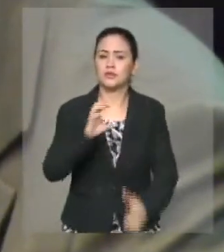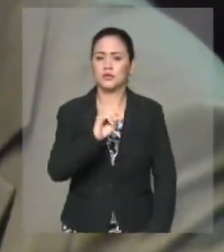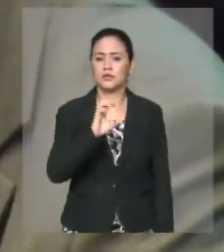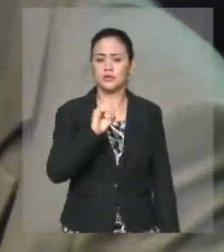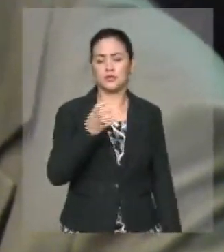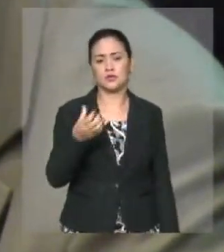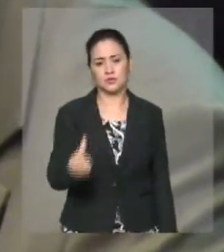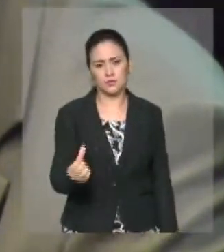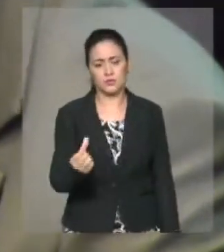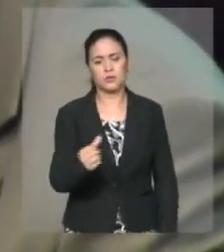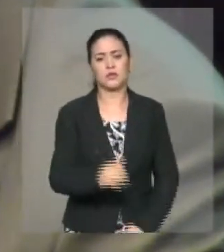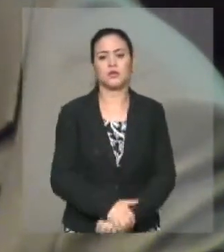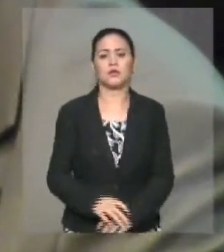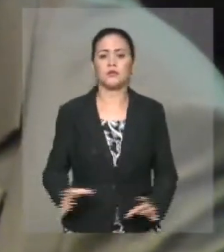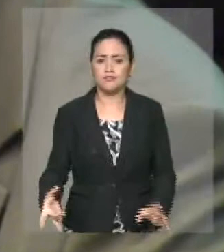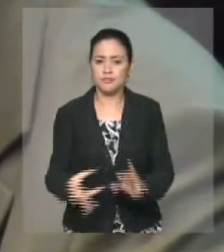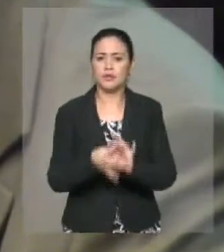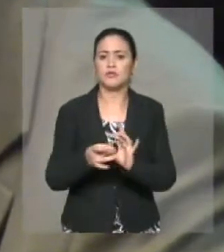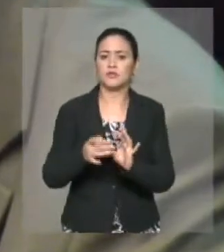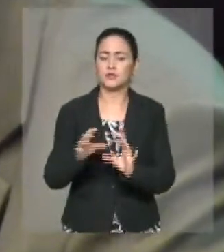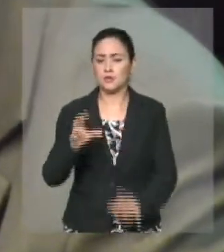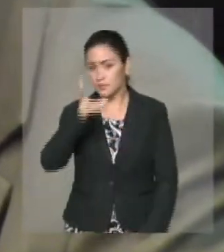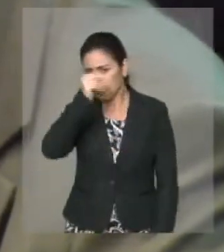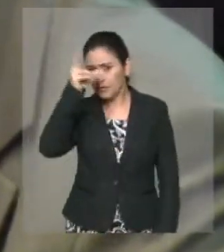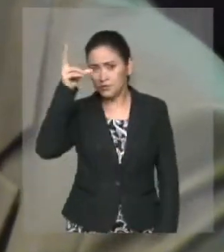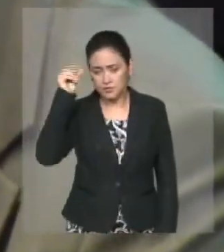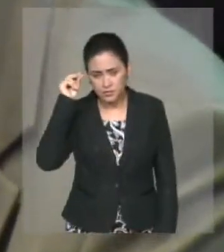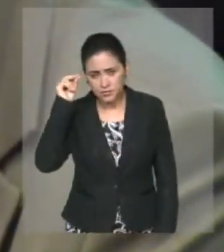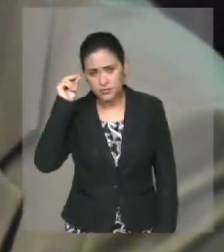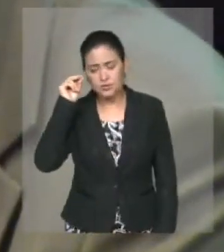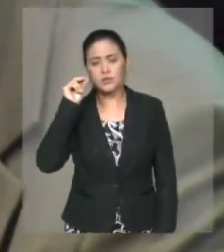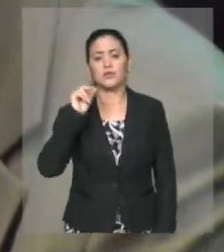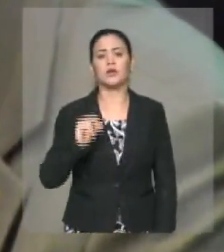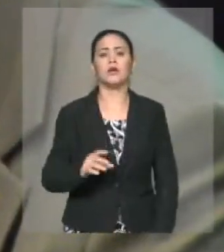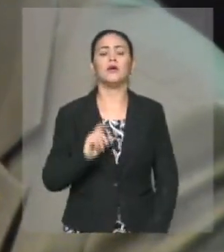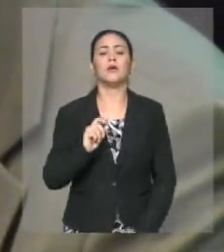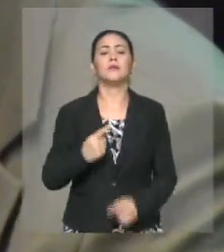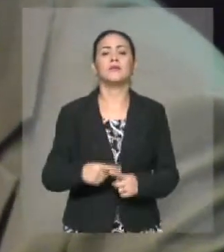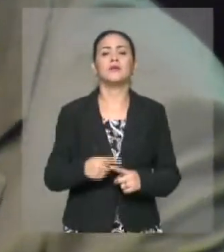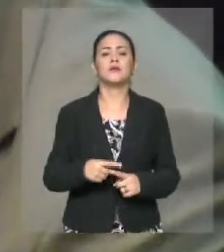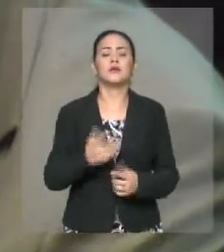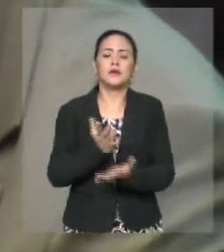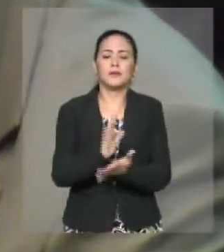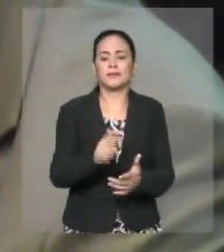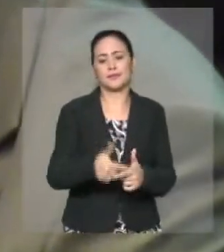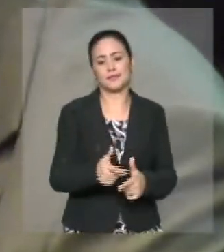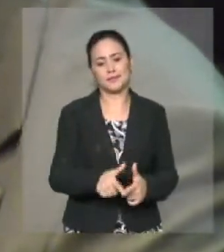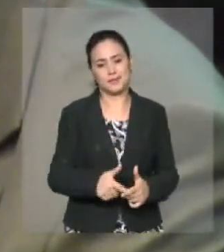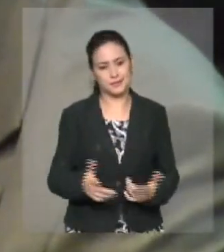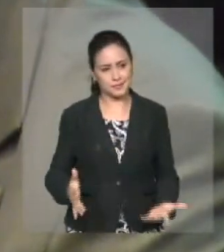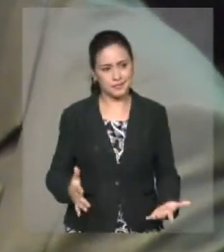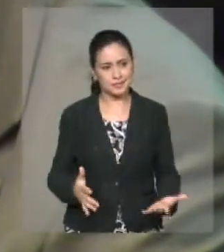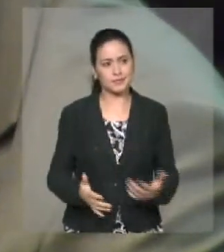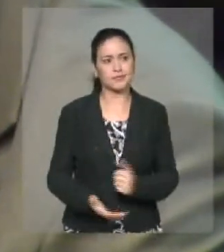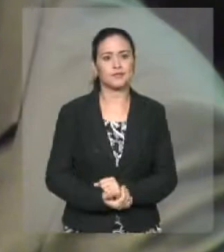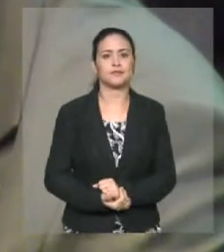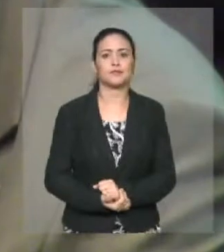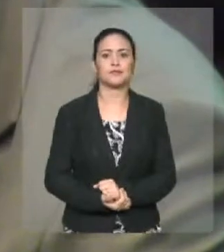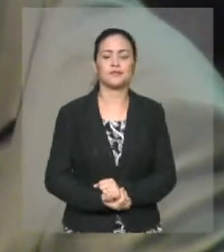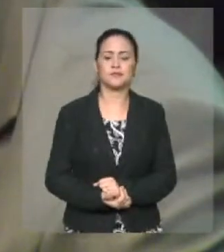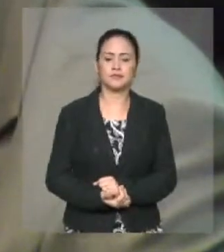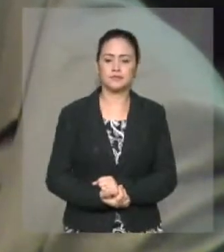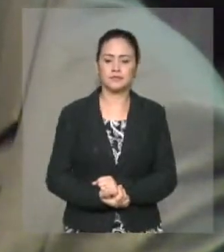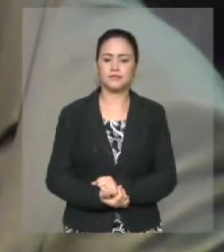tomando em parceria com as prefeituras municipais para resolver essa problemática. Então, não foi só a festa em